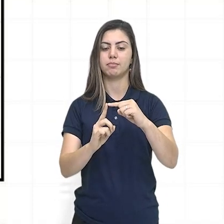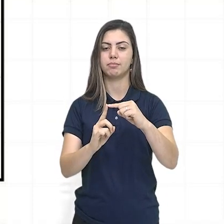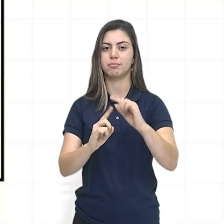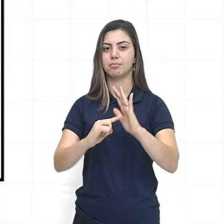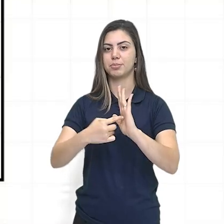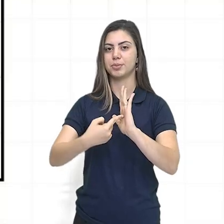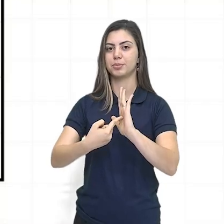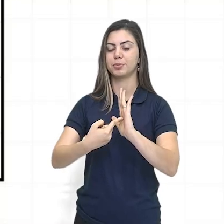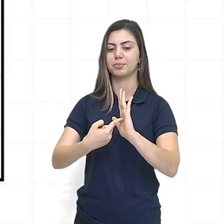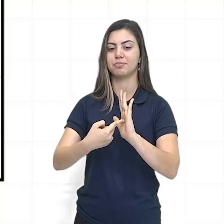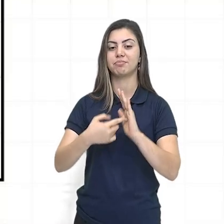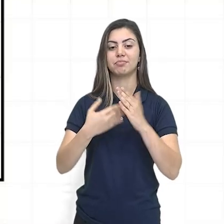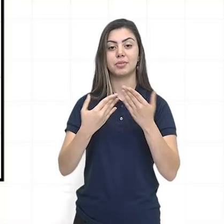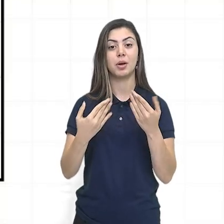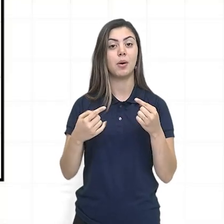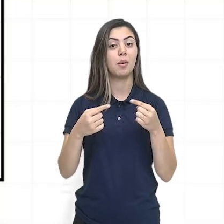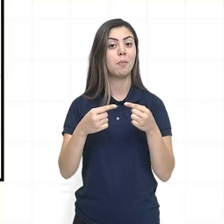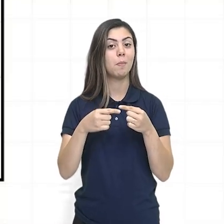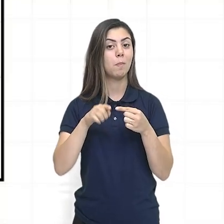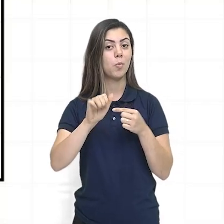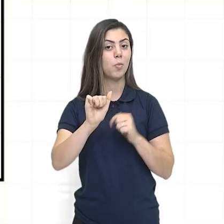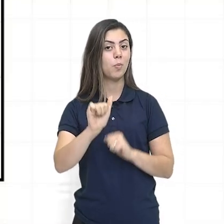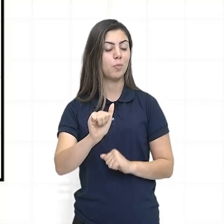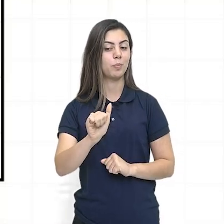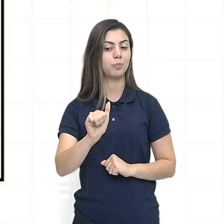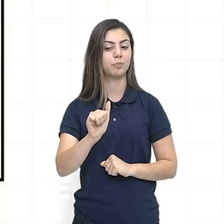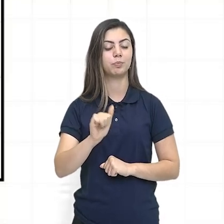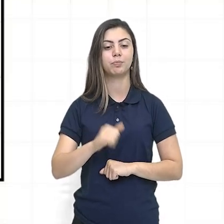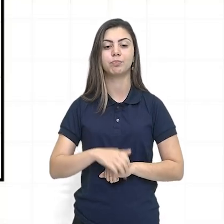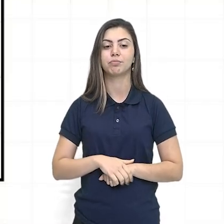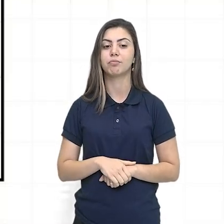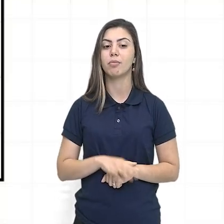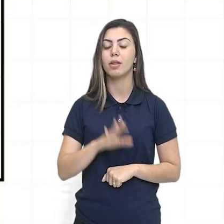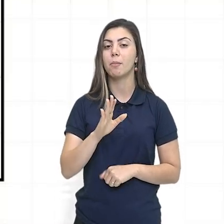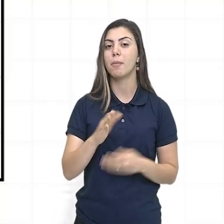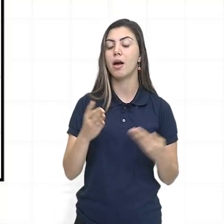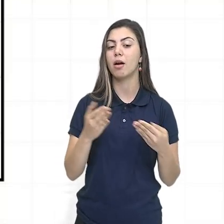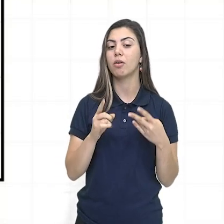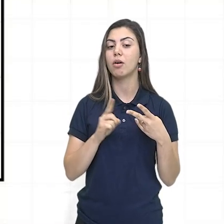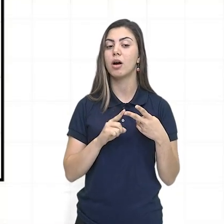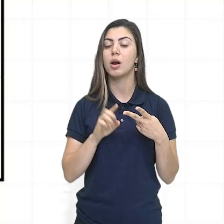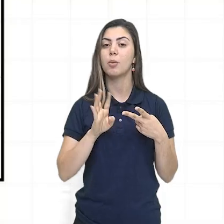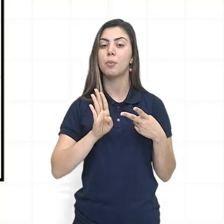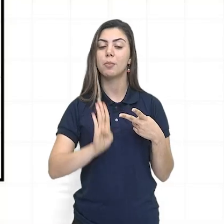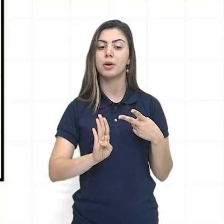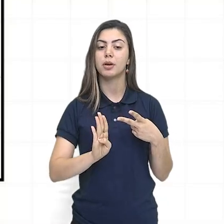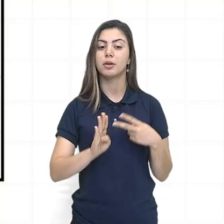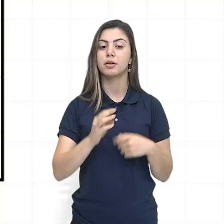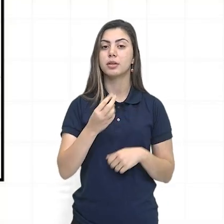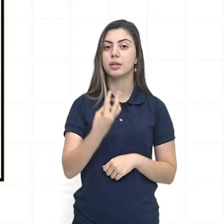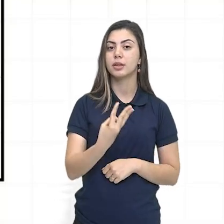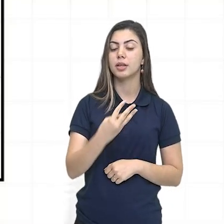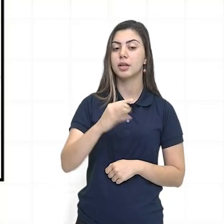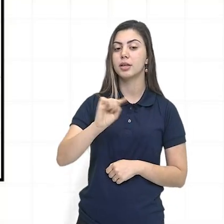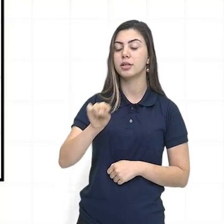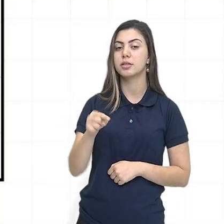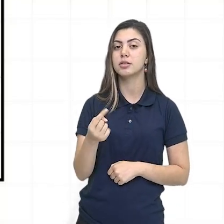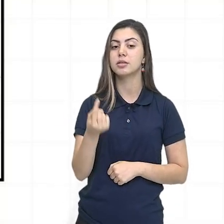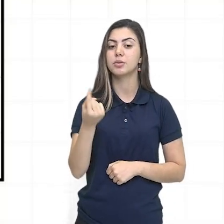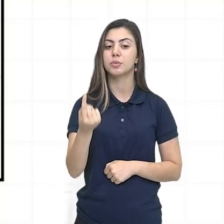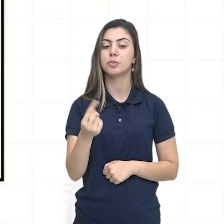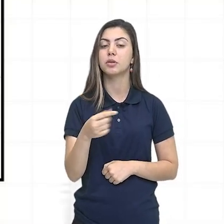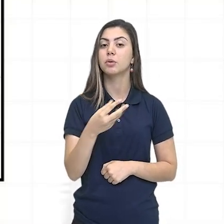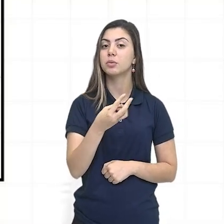Certo? Olha aí. Isso aqui é o ponto A. Vamos localizar o ponto B. O ponto B, 3 e 1. Ó. Então, 3